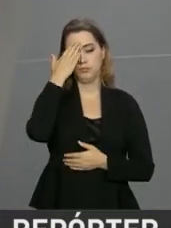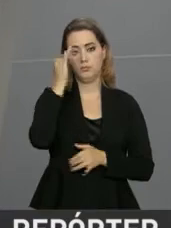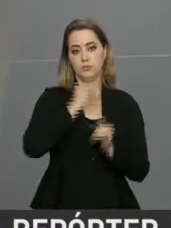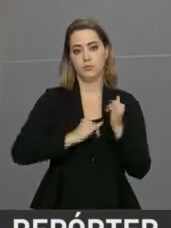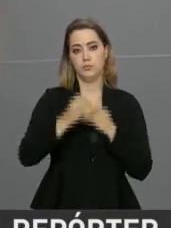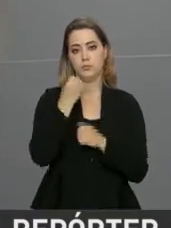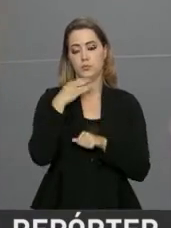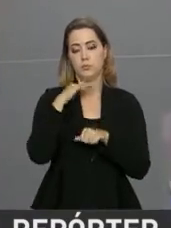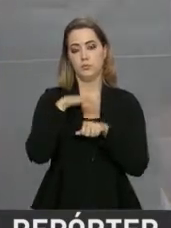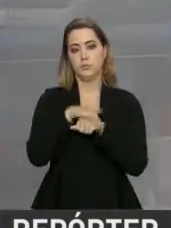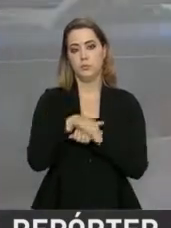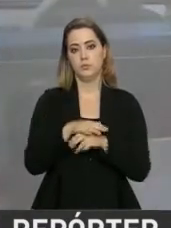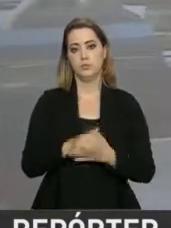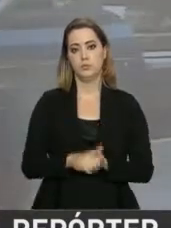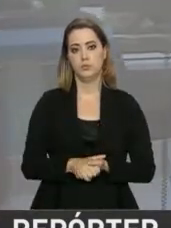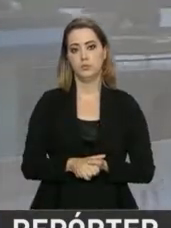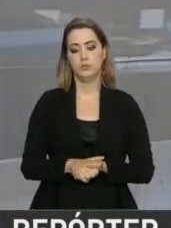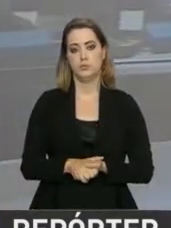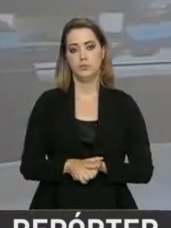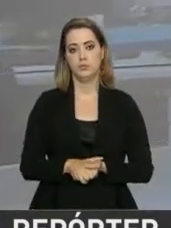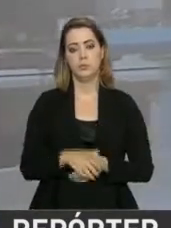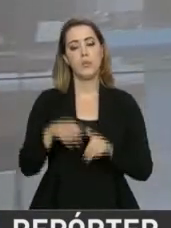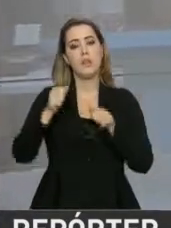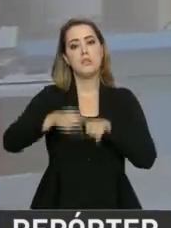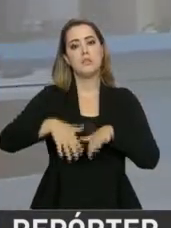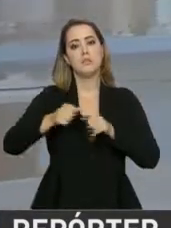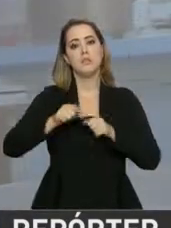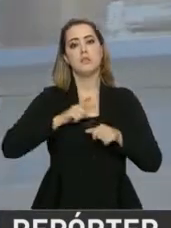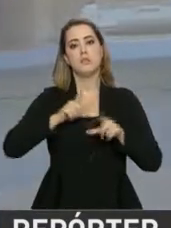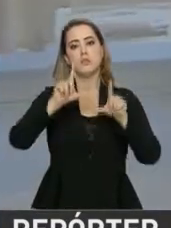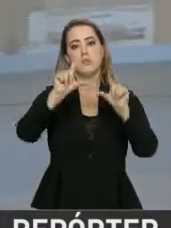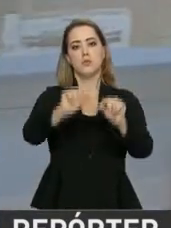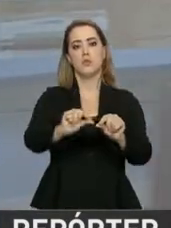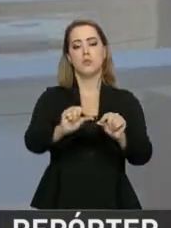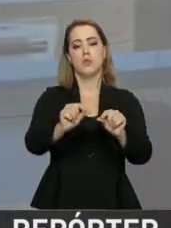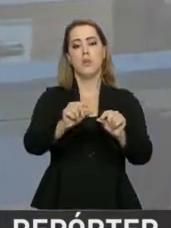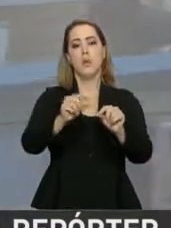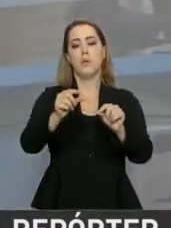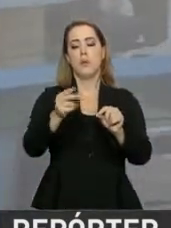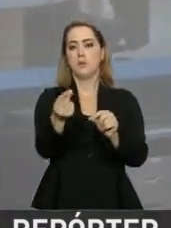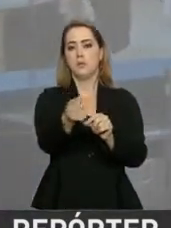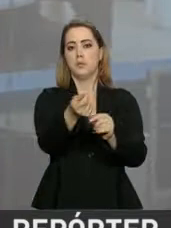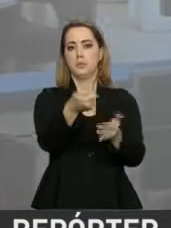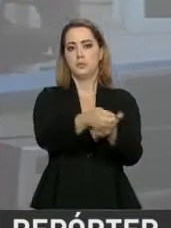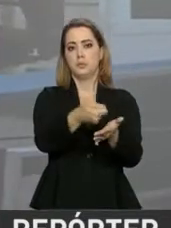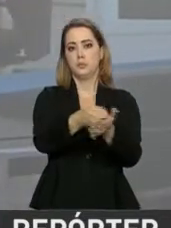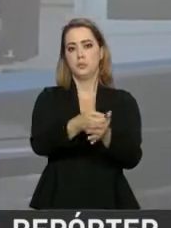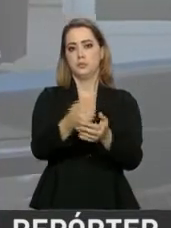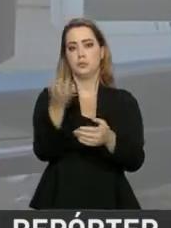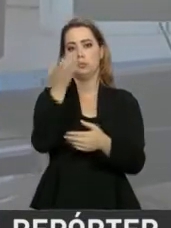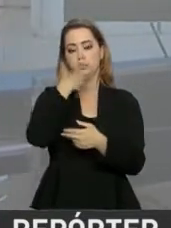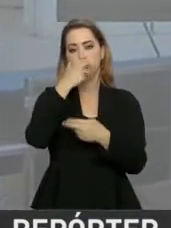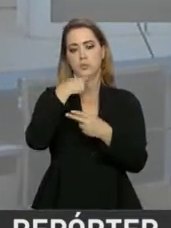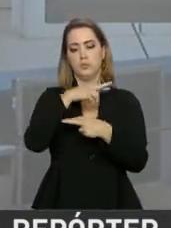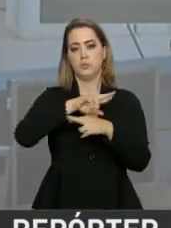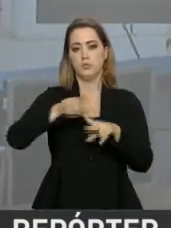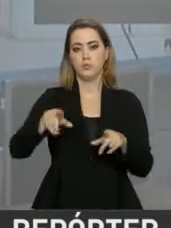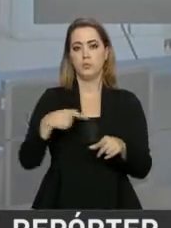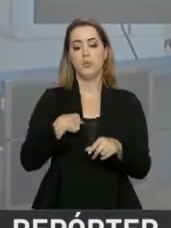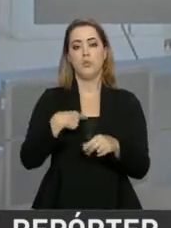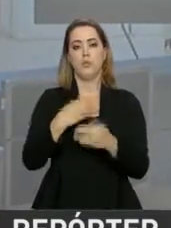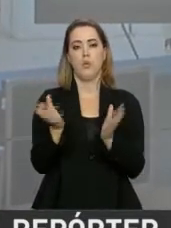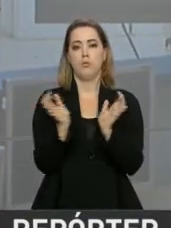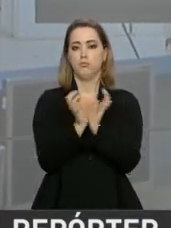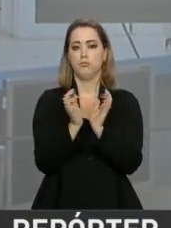paulo boa noite pra você em setembro houve queda no preço de frutas e hortaliças em oito estados segundo boletim divulgado